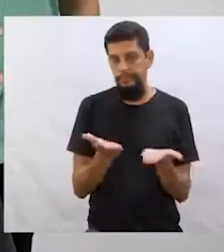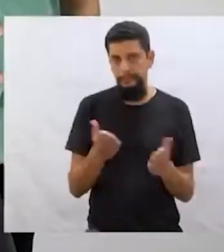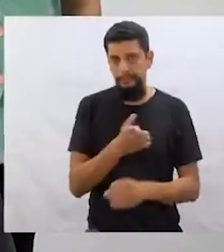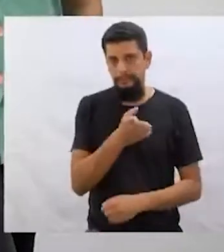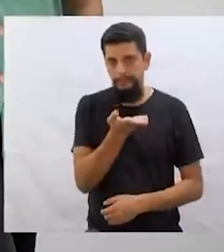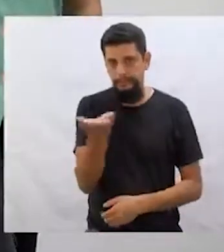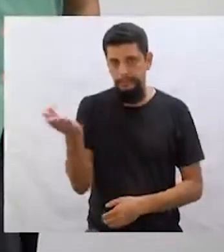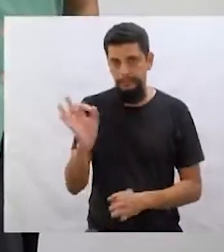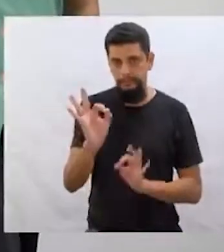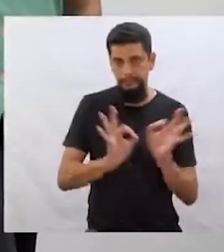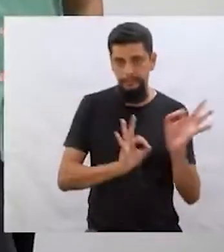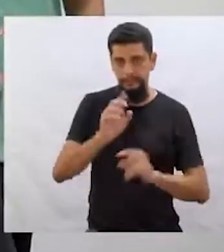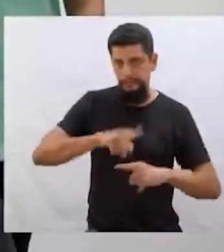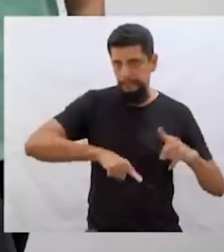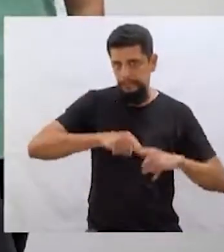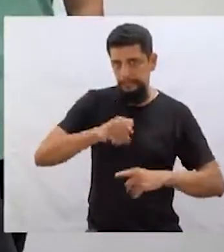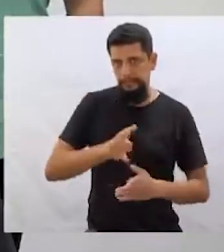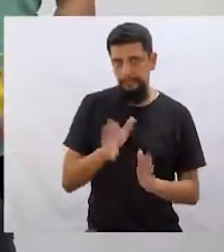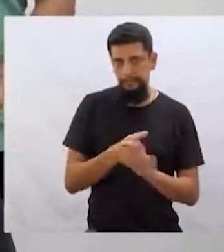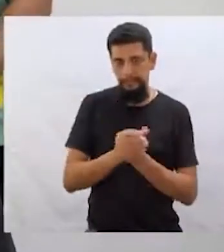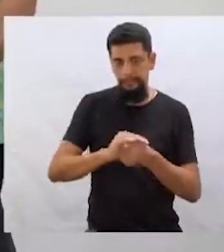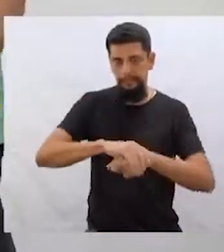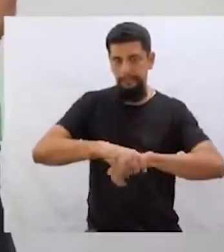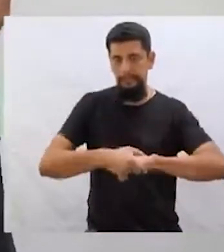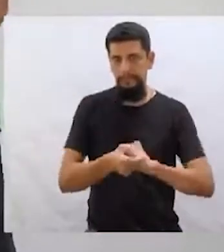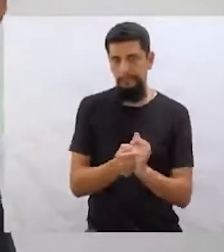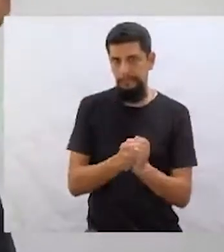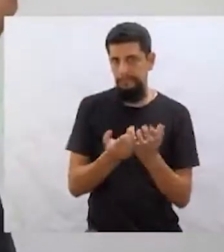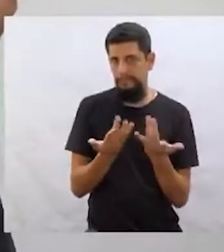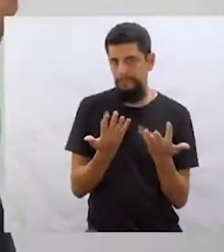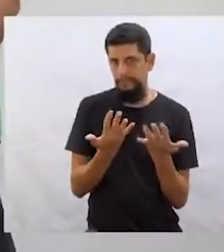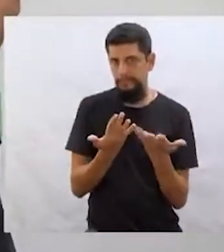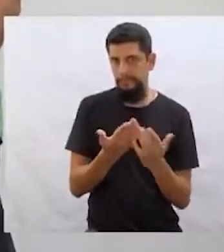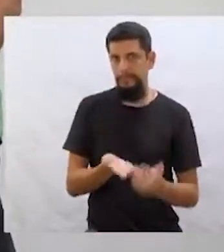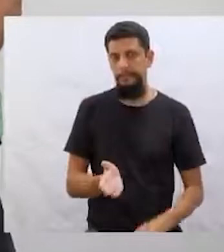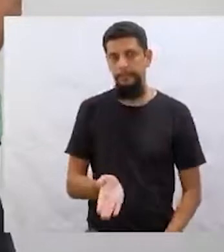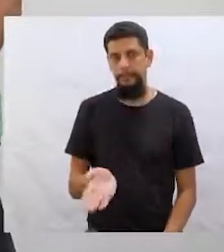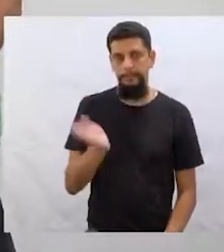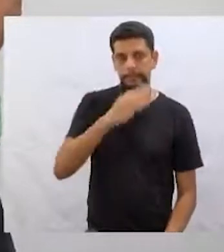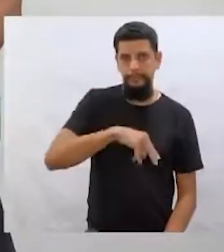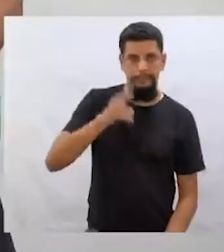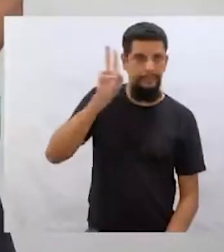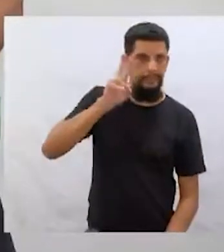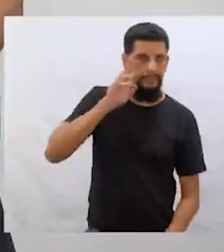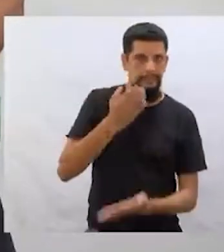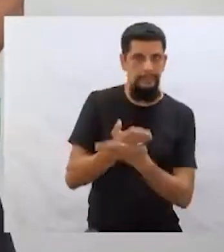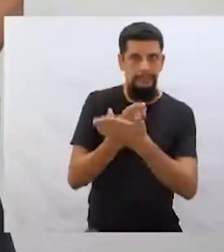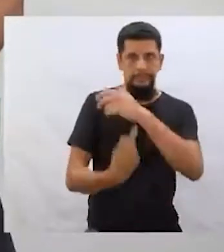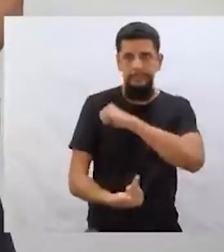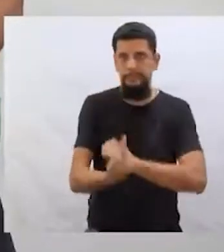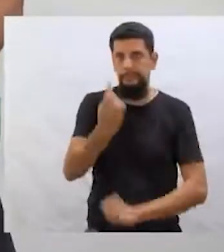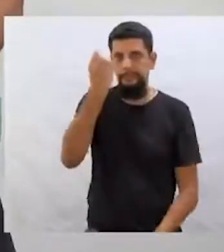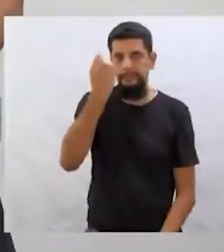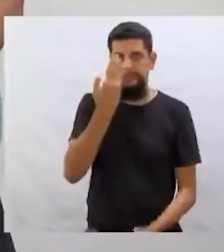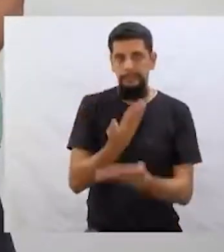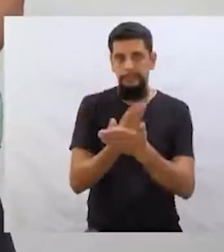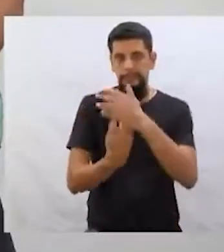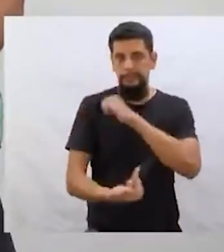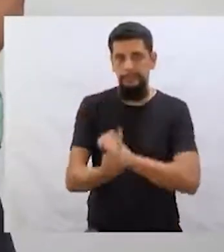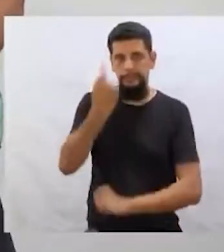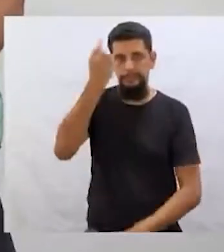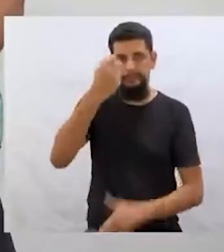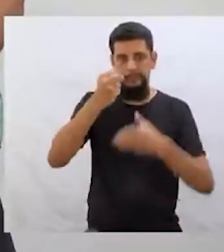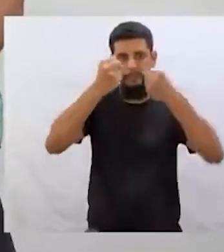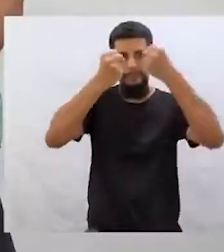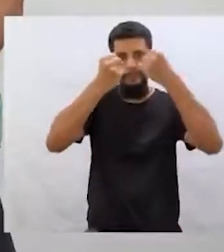Então, agora que vocês já separaram o material, já lavou a mão quem precisou lavar, vamos relembrar a aula anterior. Na aula